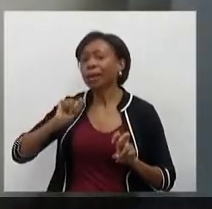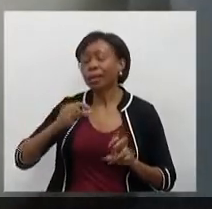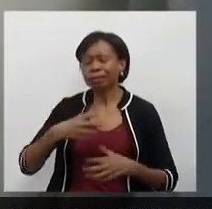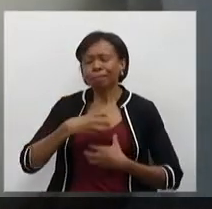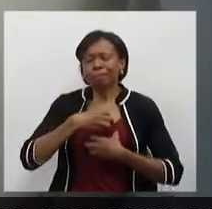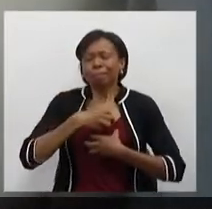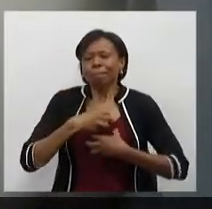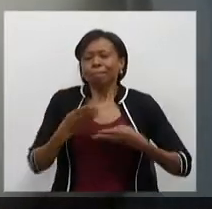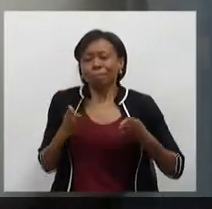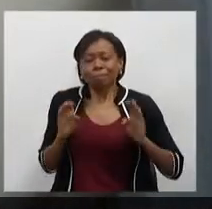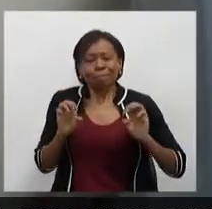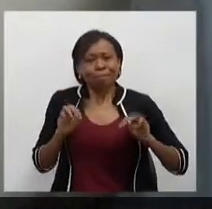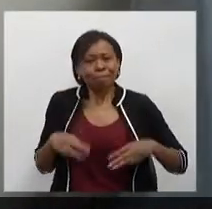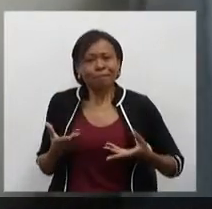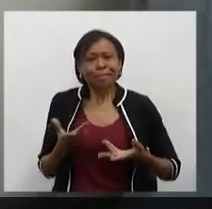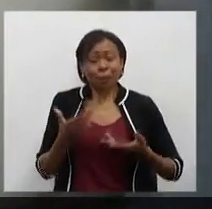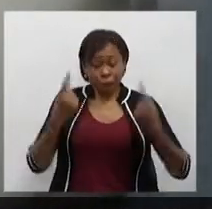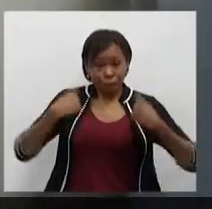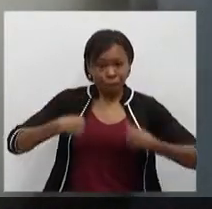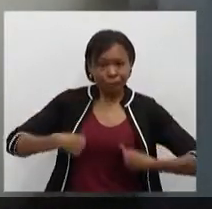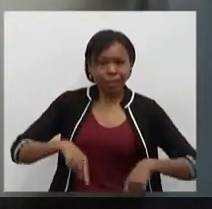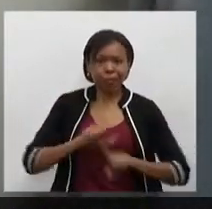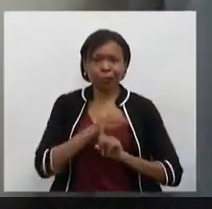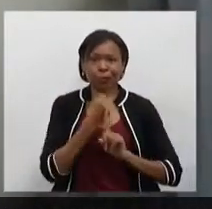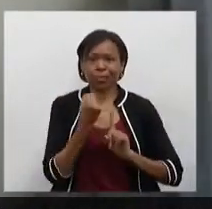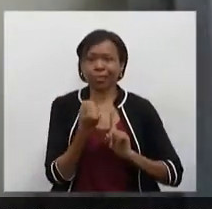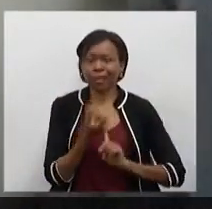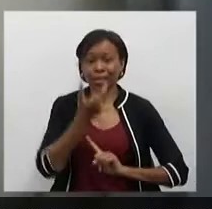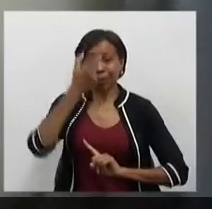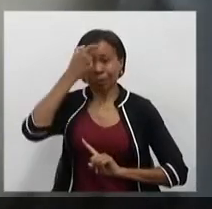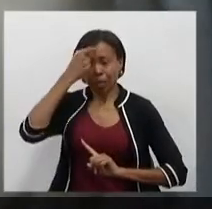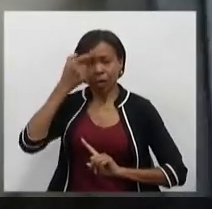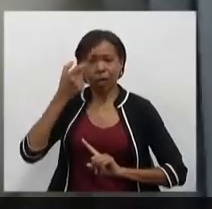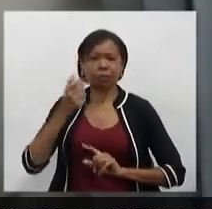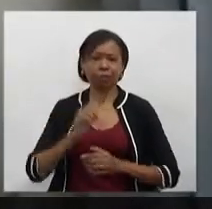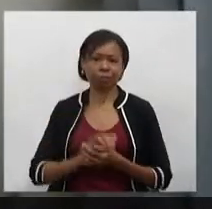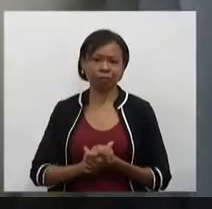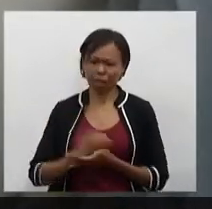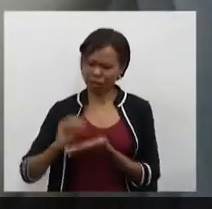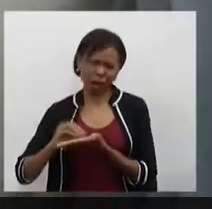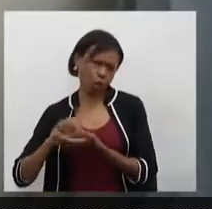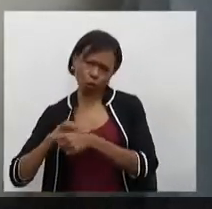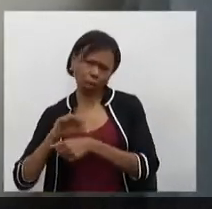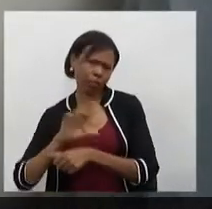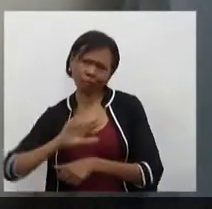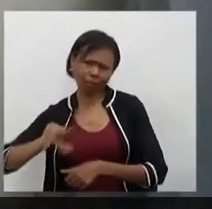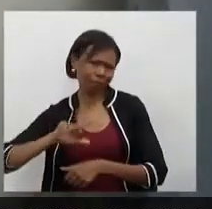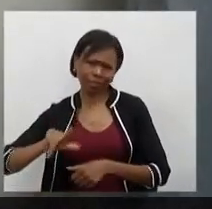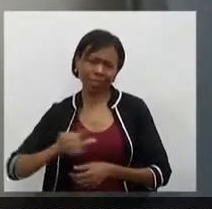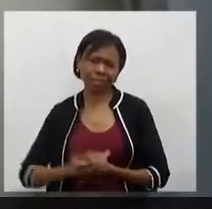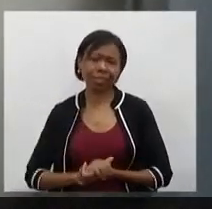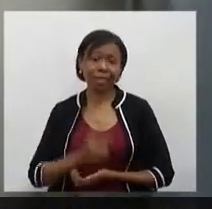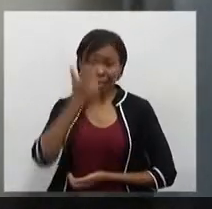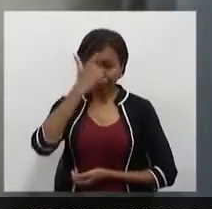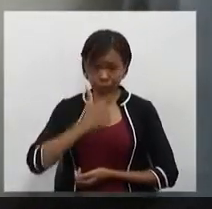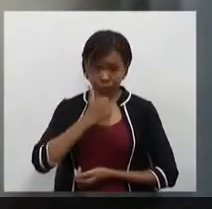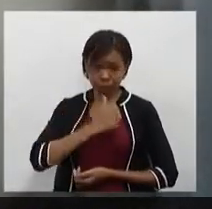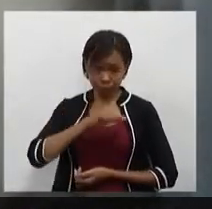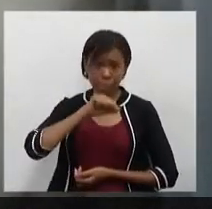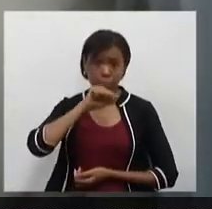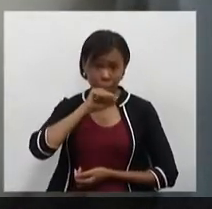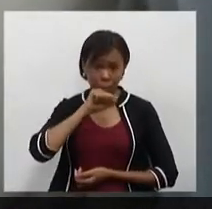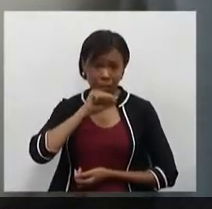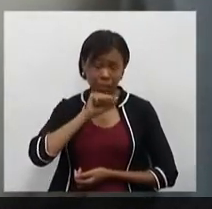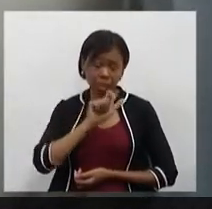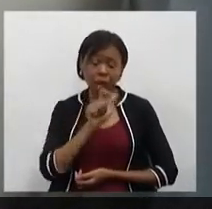e não somente a ausência de enfermidades, né? E aqui, como mãe, né, de uma criança que poderia ter sido